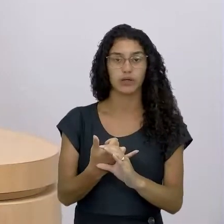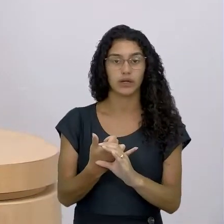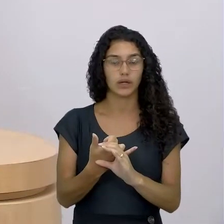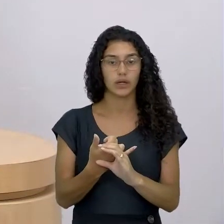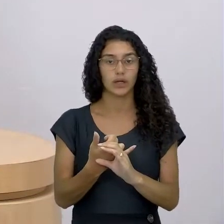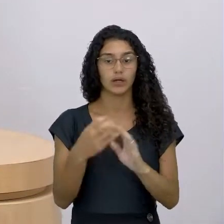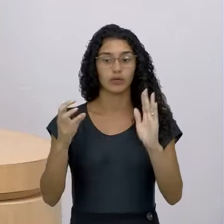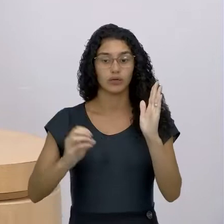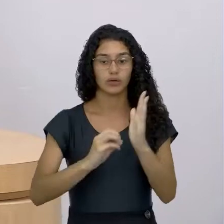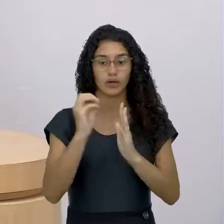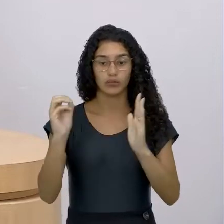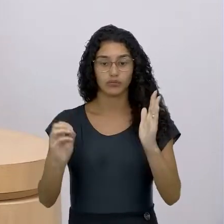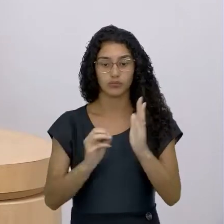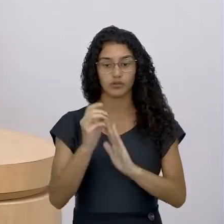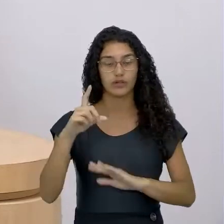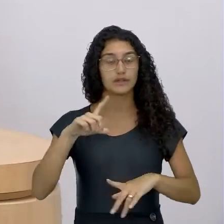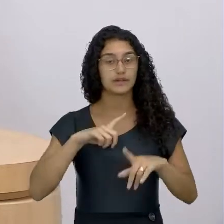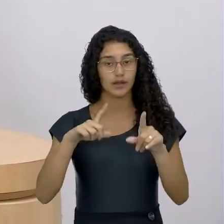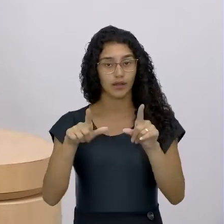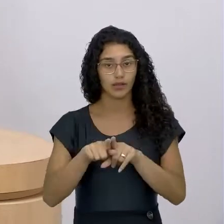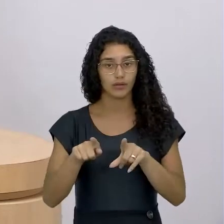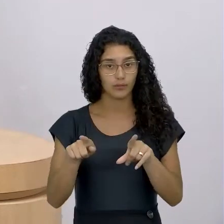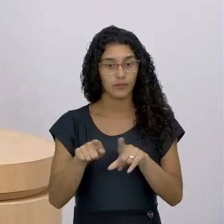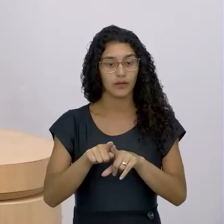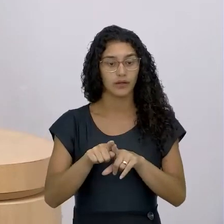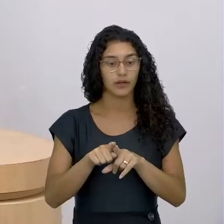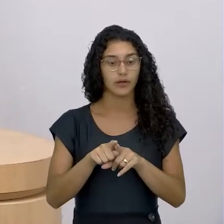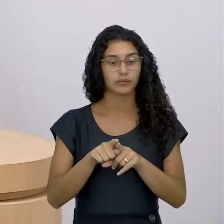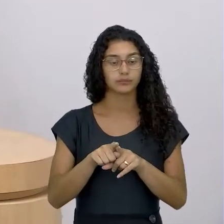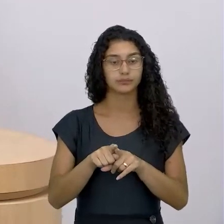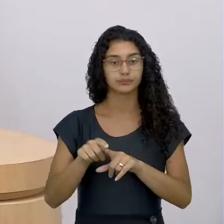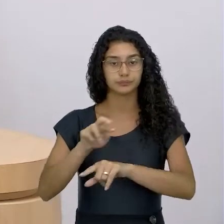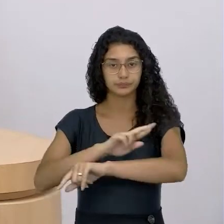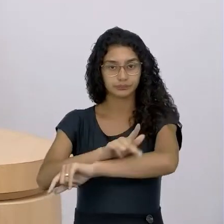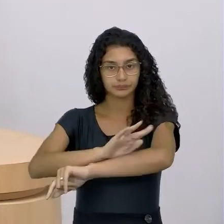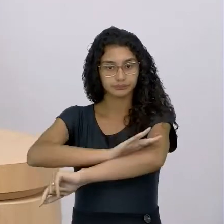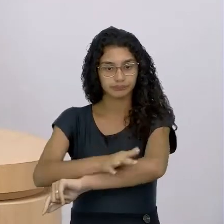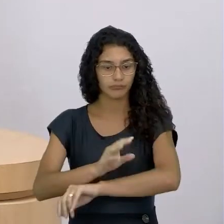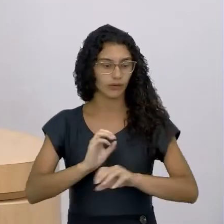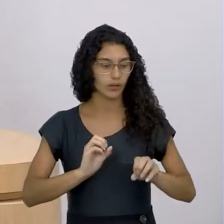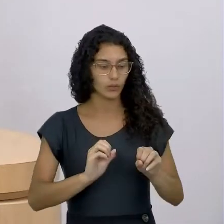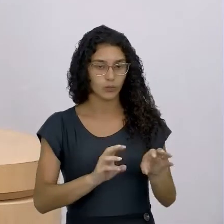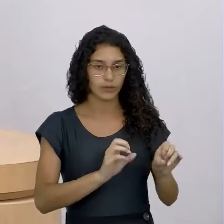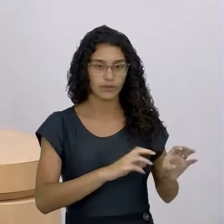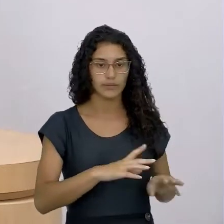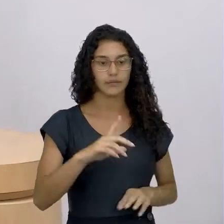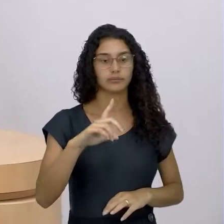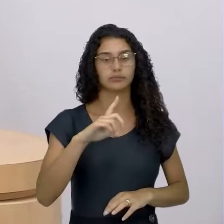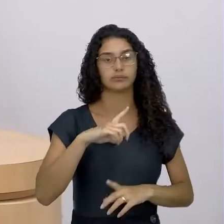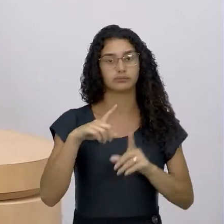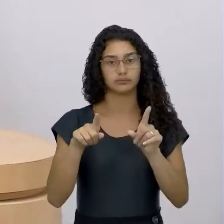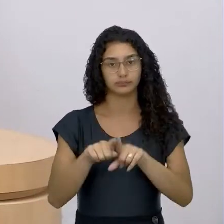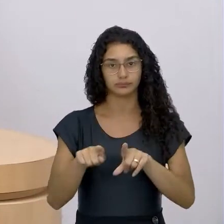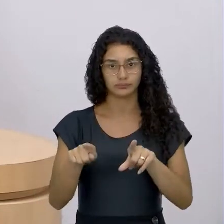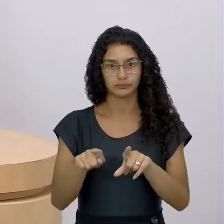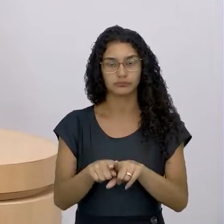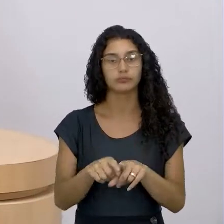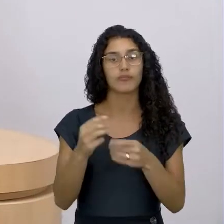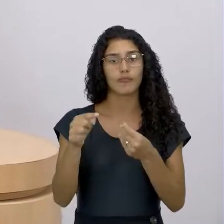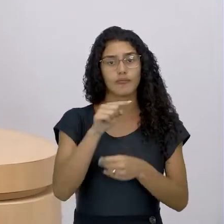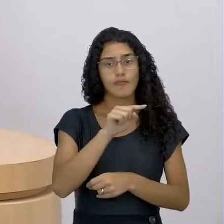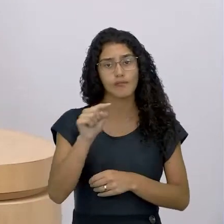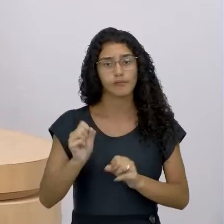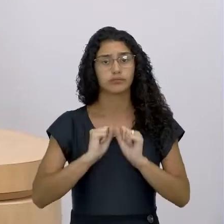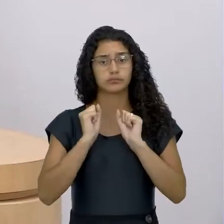do CMSP há também a trilha antirracista, da educação antirracista. Então, como